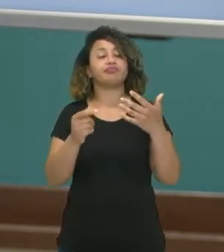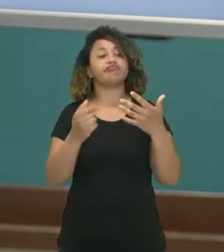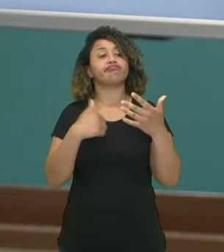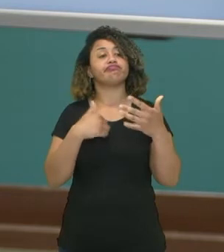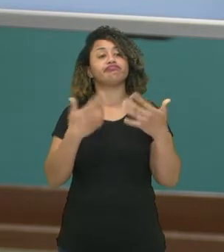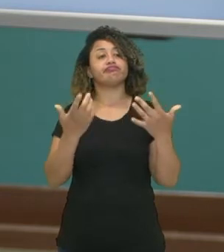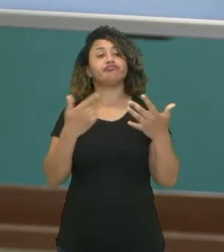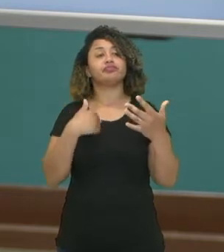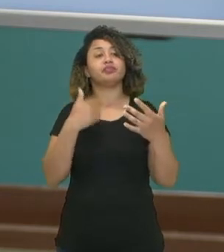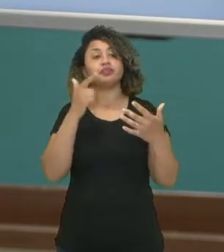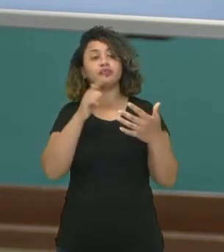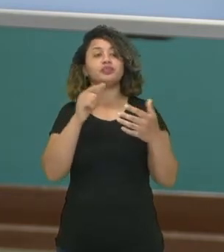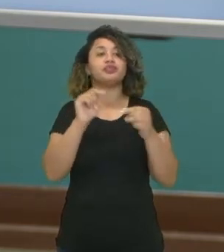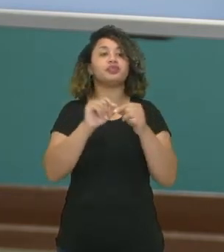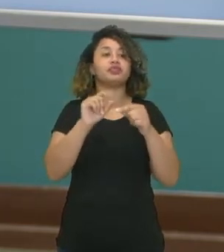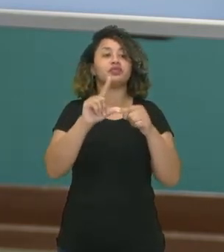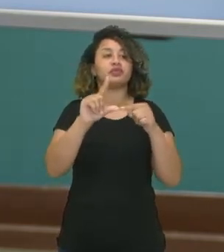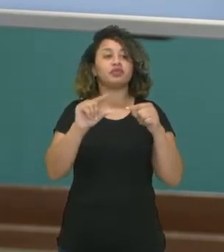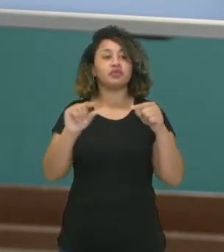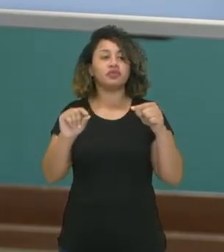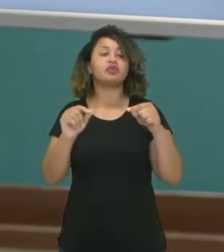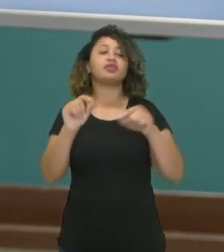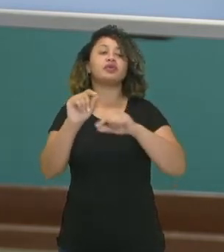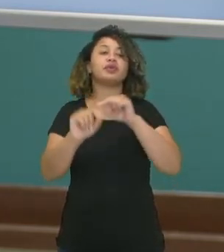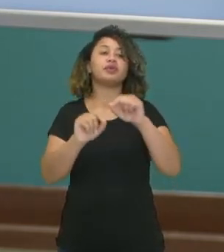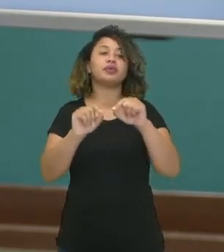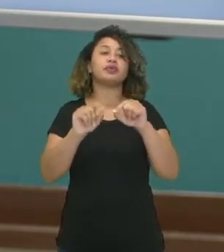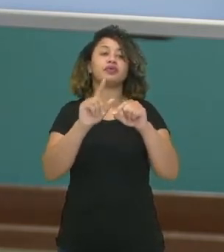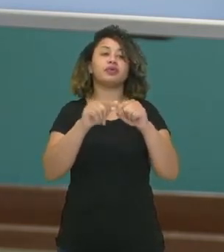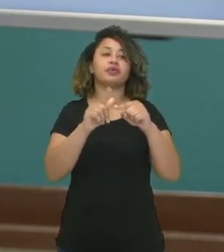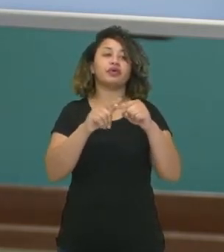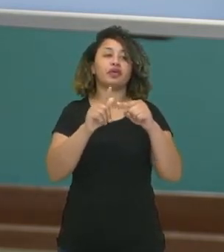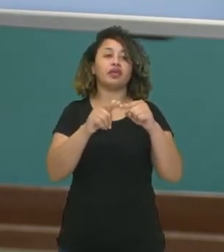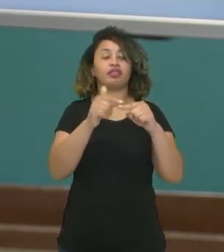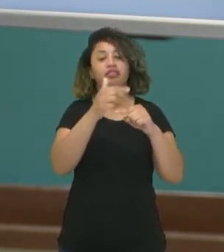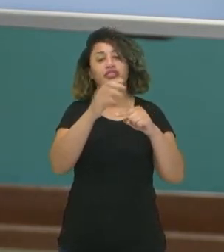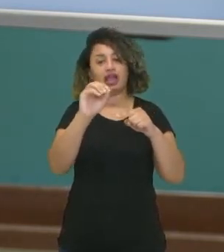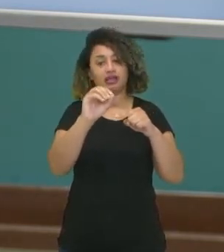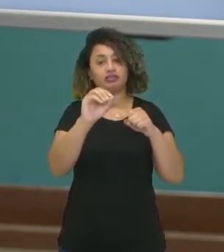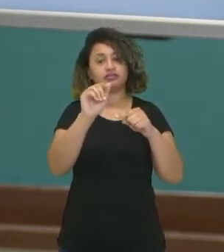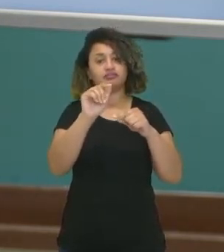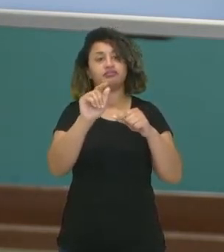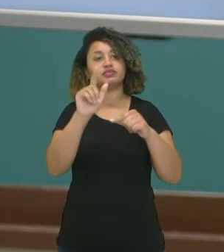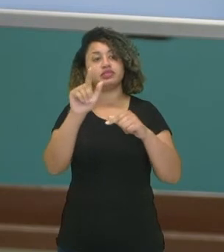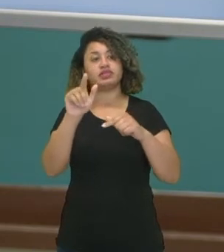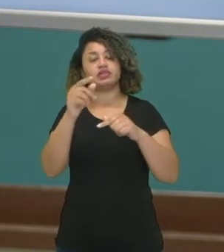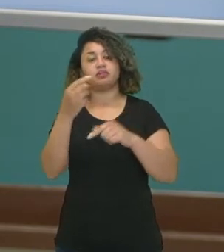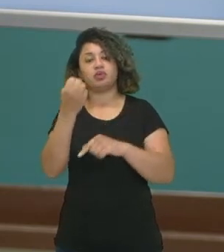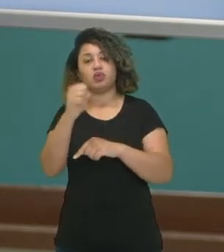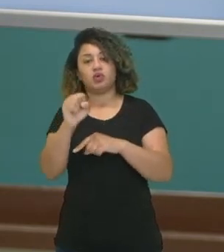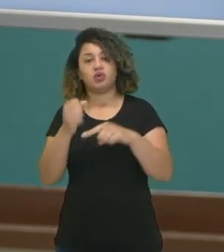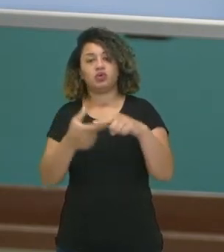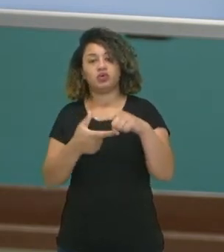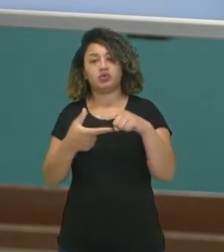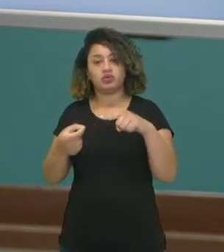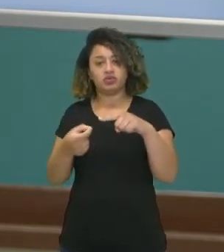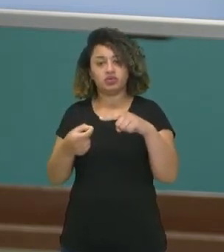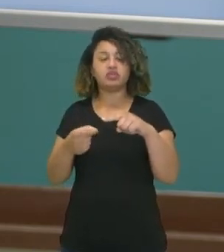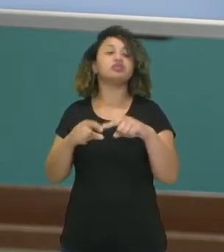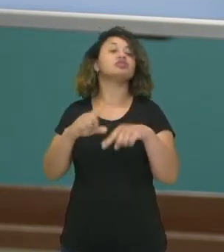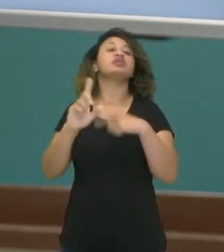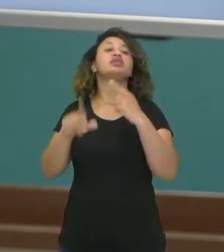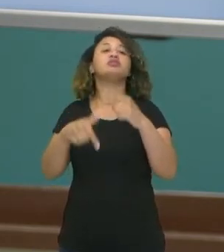Fazendo, então, a simplificação por 10, nós temos que 8 está para 20